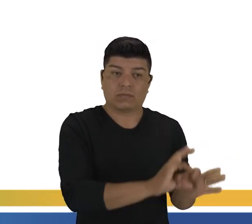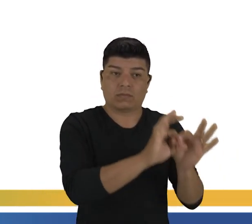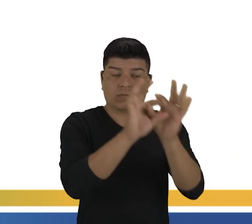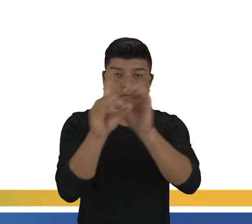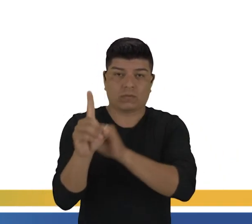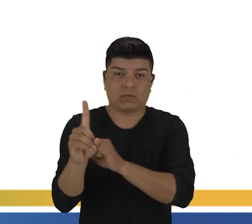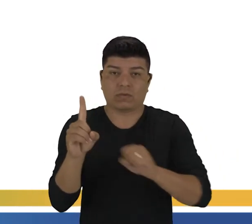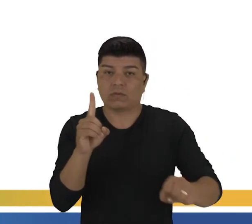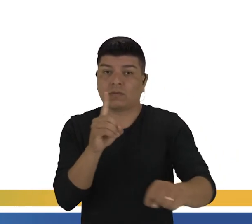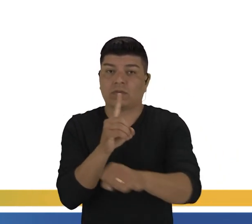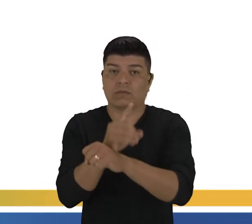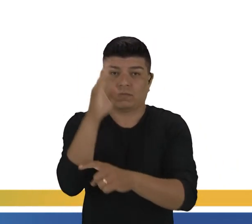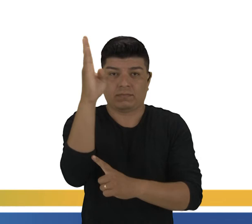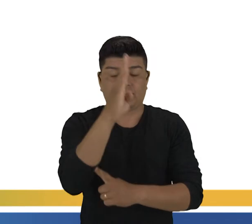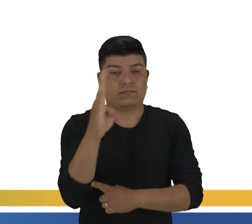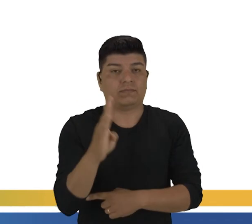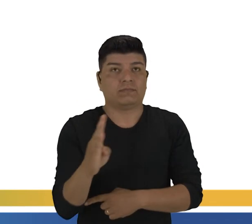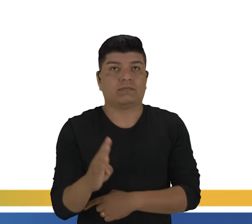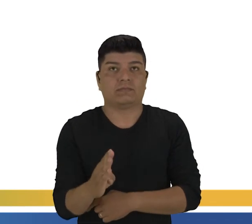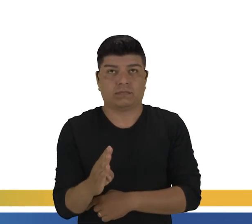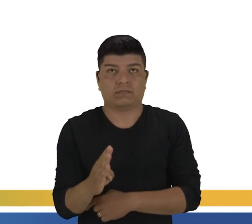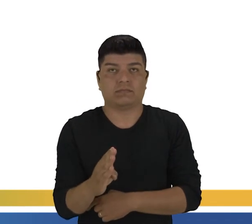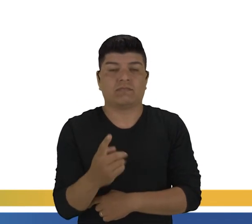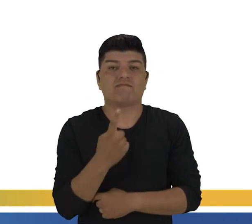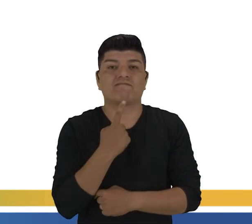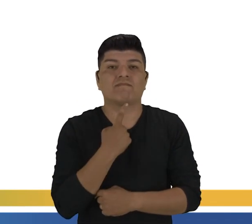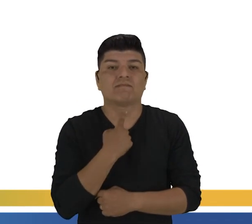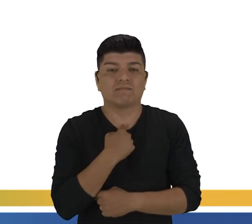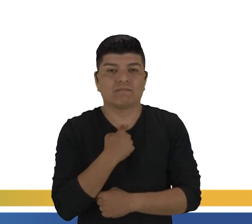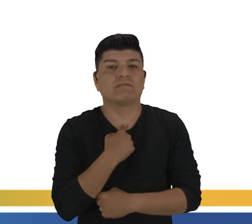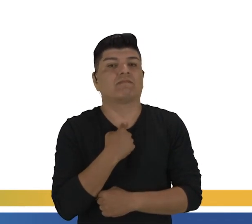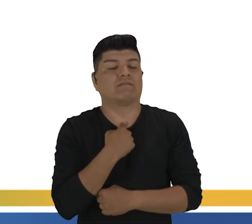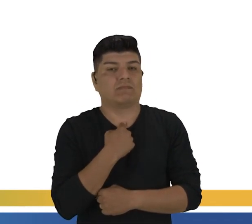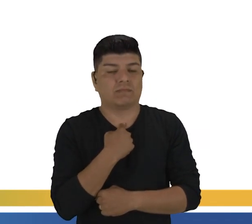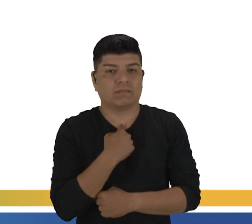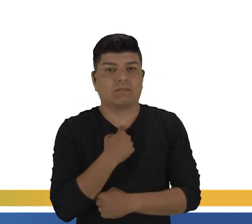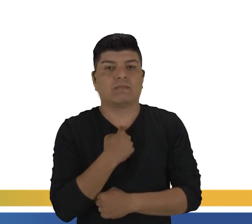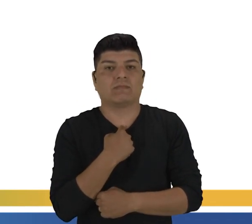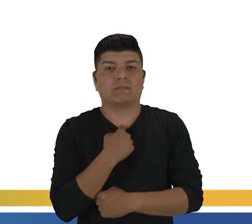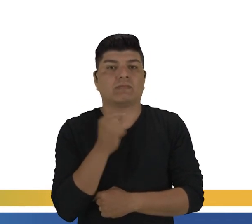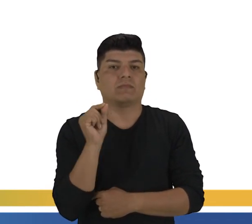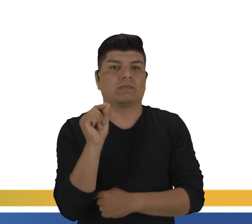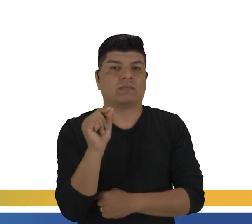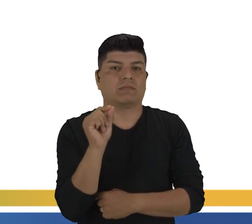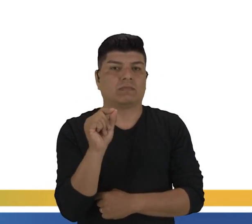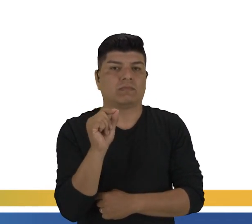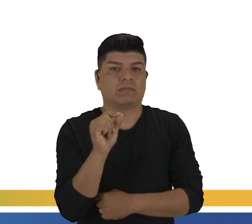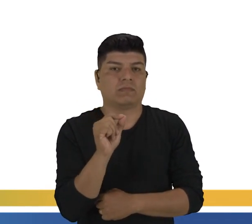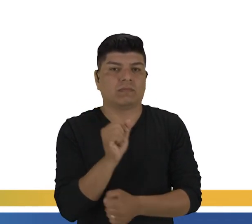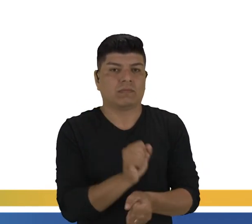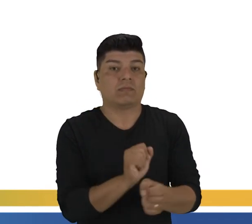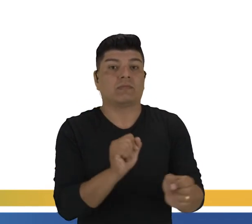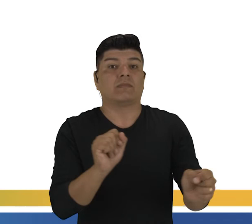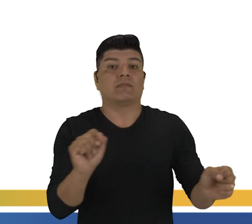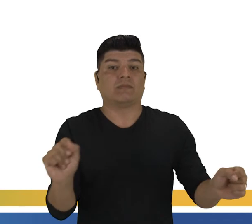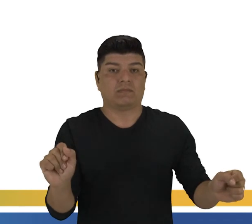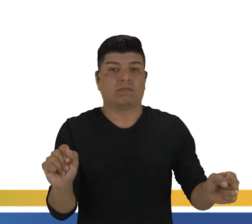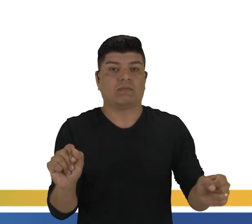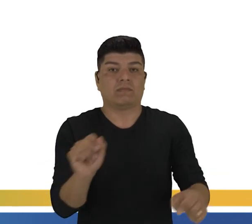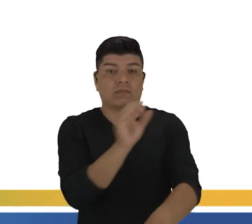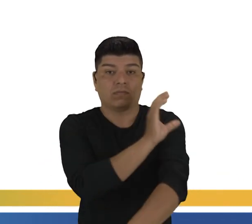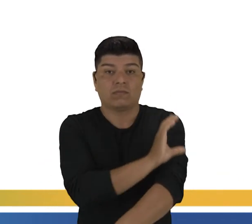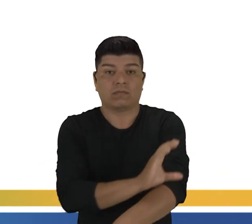do Brasil o desejo, a ânsia pela liberdade